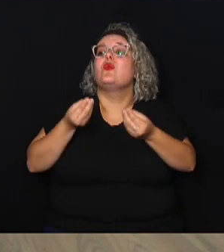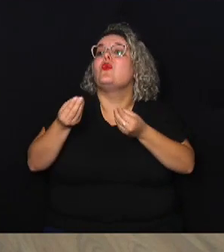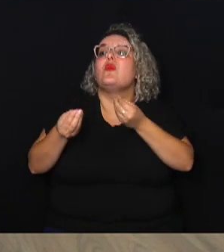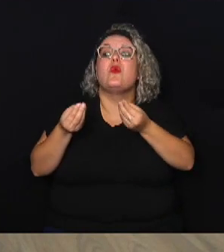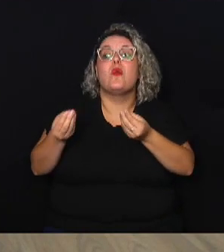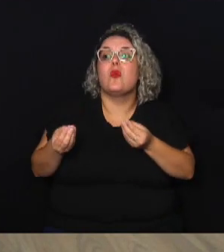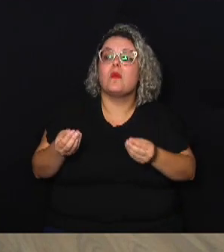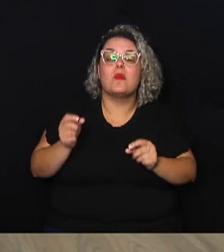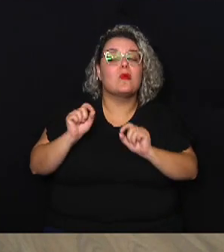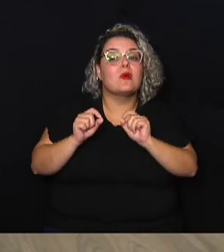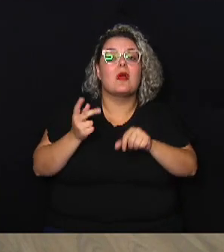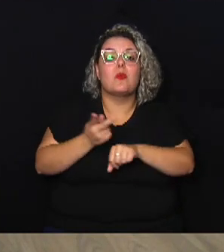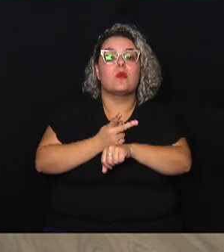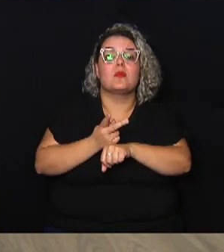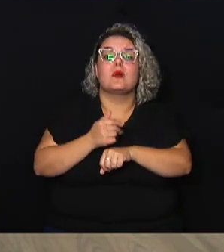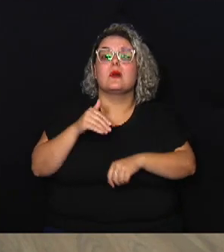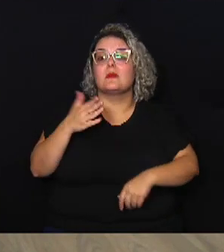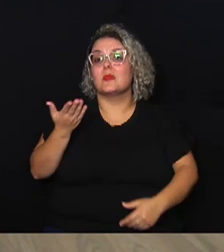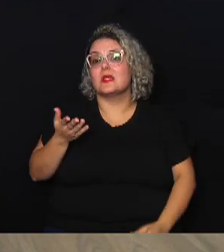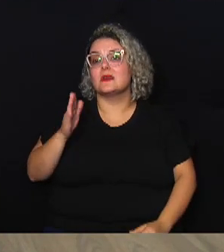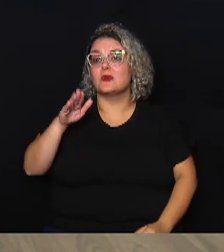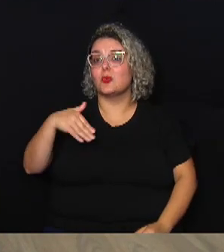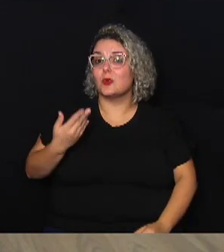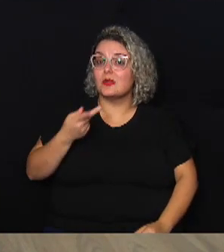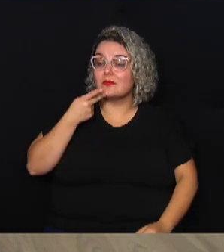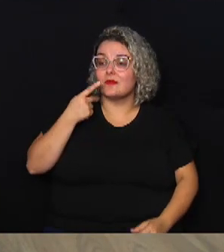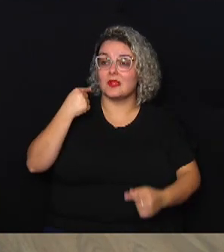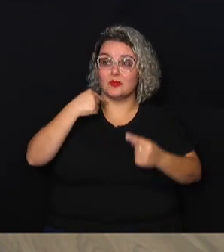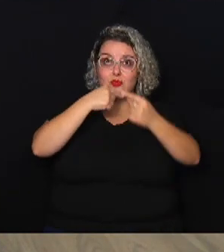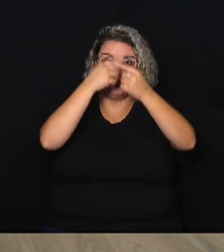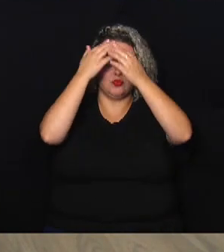mais procurado quando a gente fala aí de rosto?